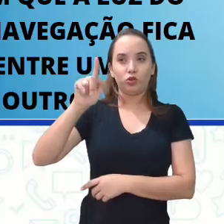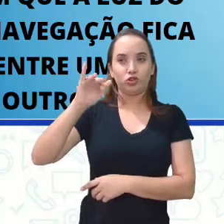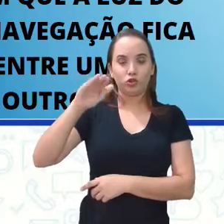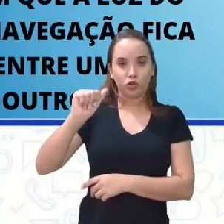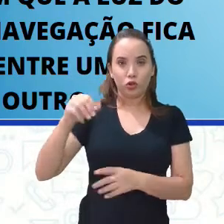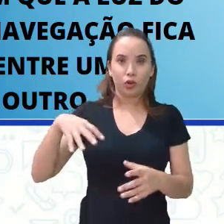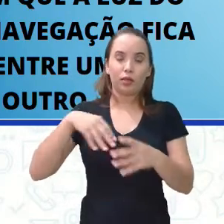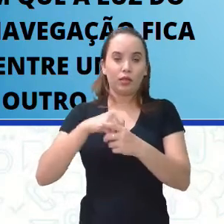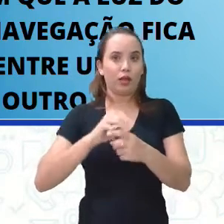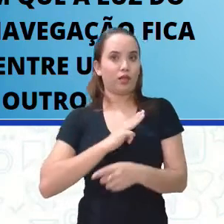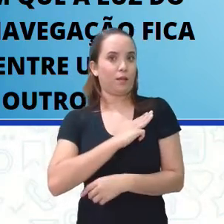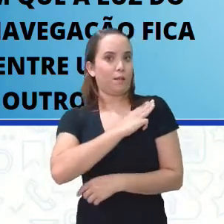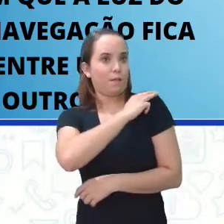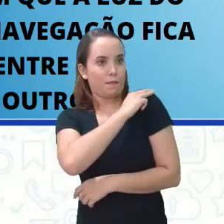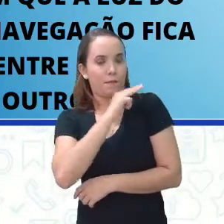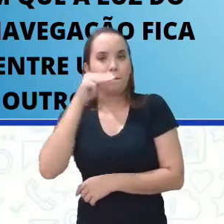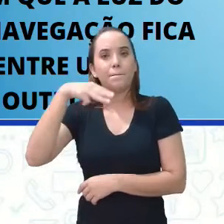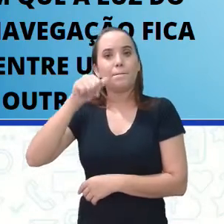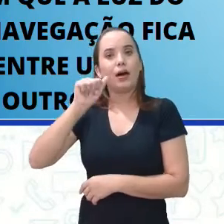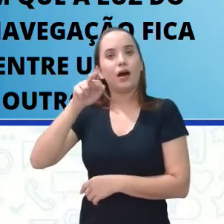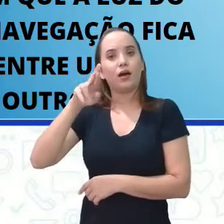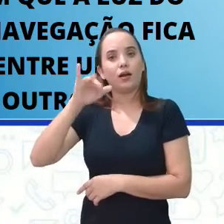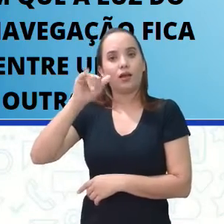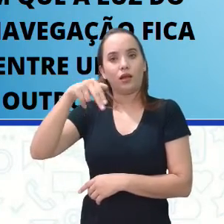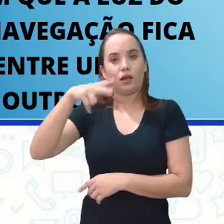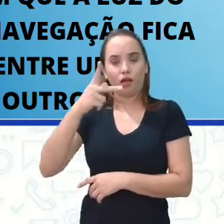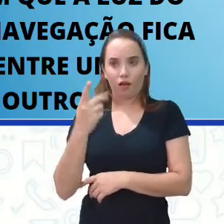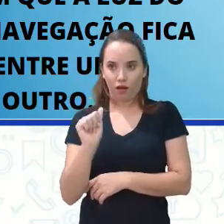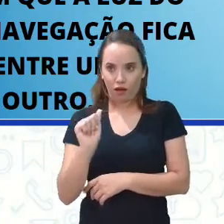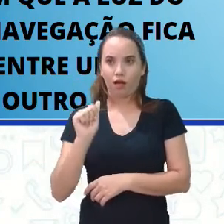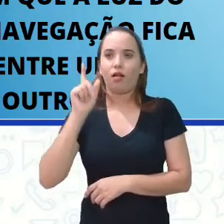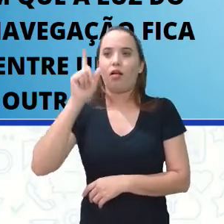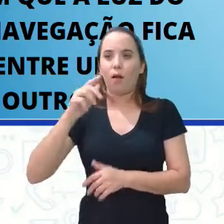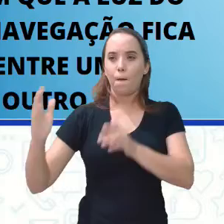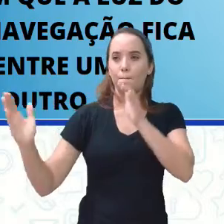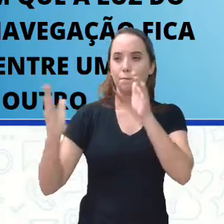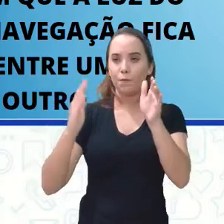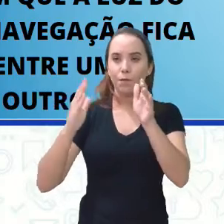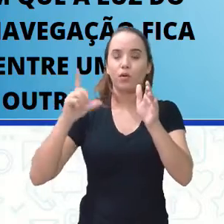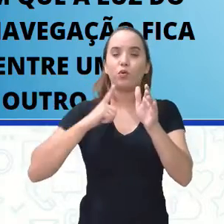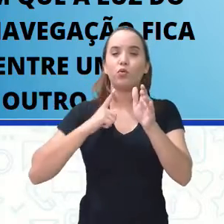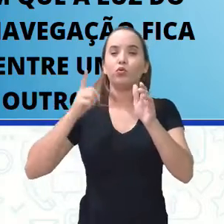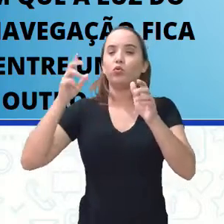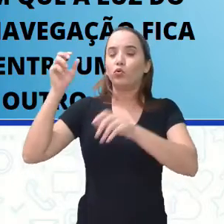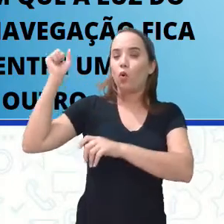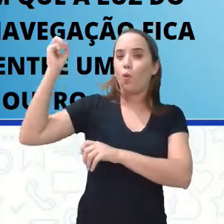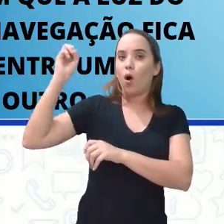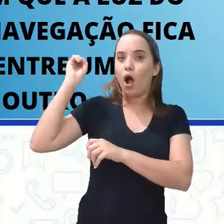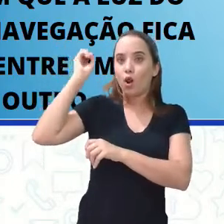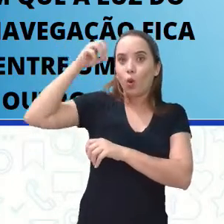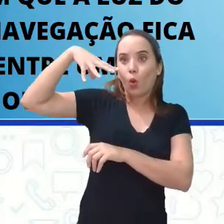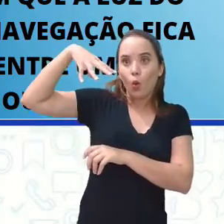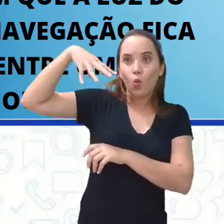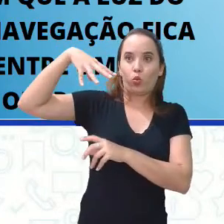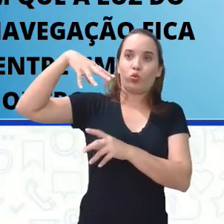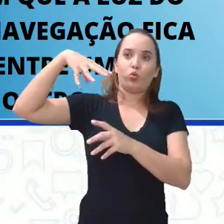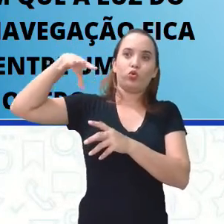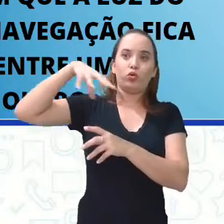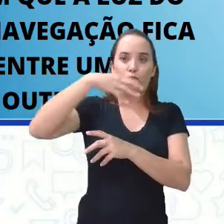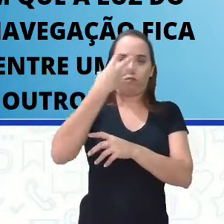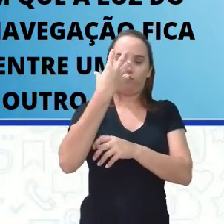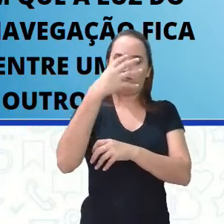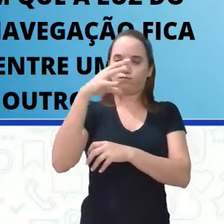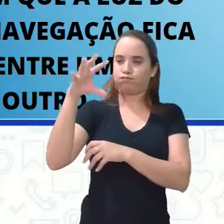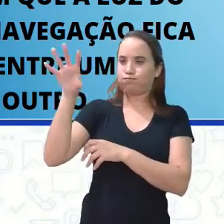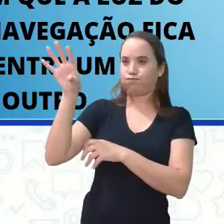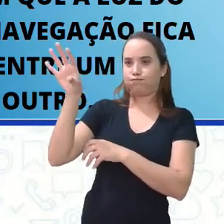apagada entre o lampejo e outro. Então, vejam aí que a gente começa já a entender um pouquinho o que é, né,